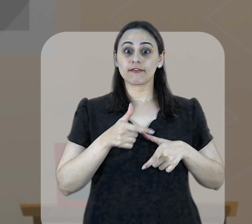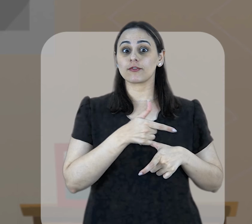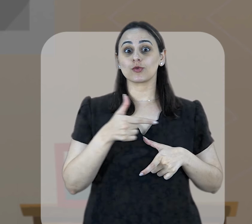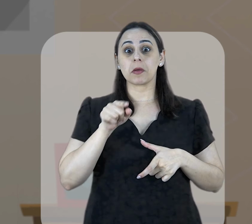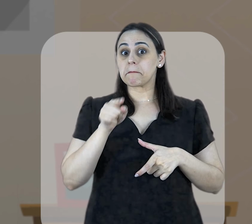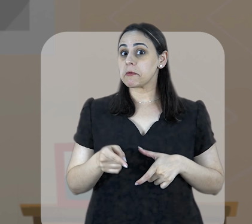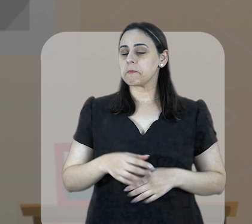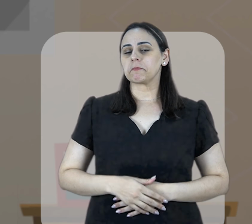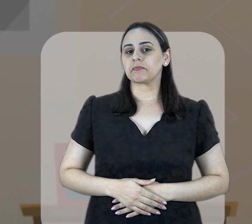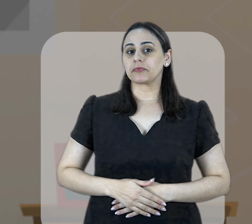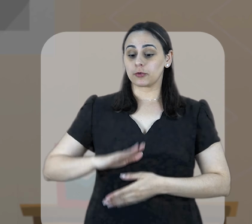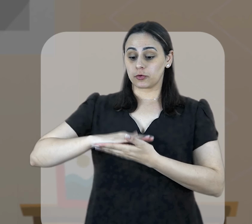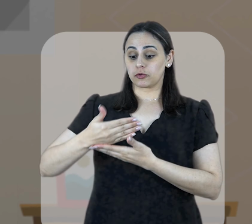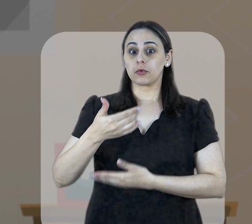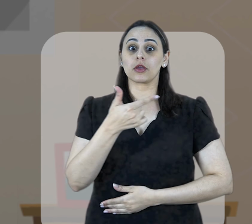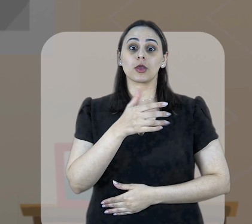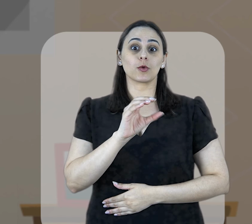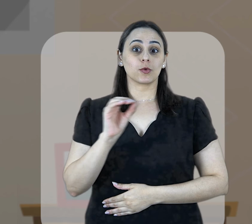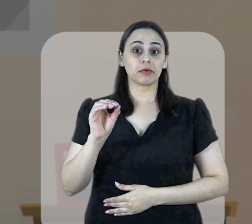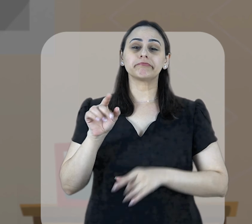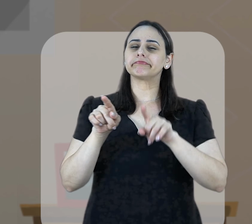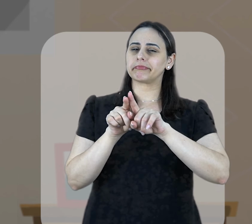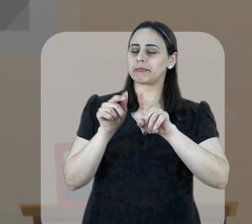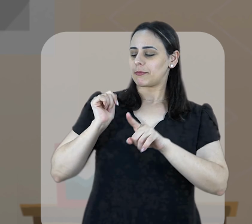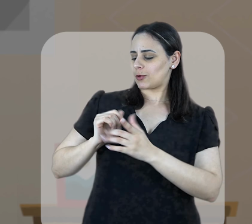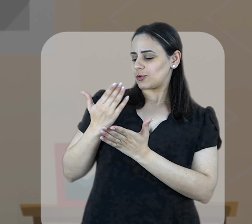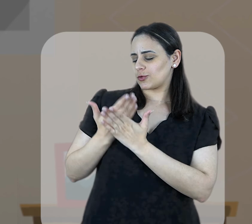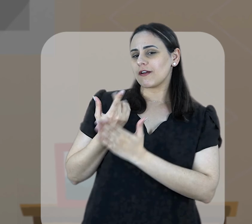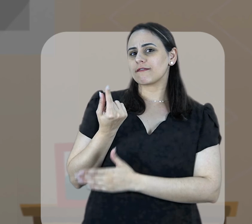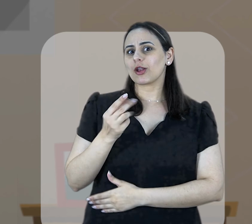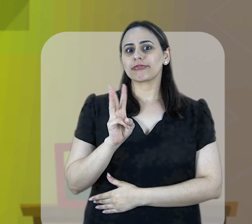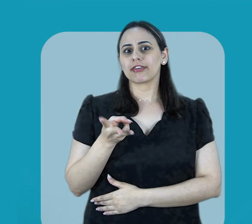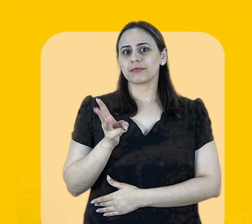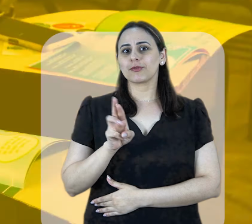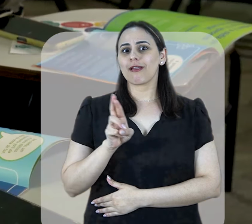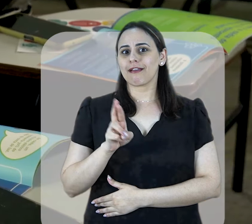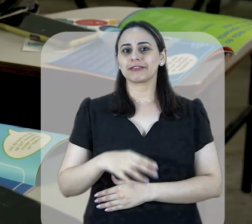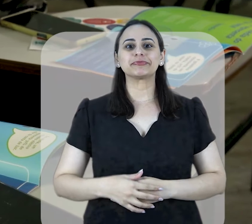medalhas, 200 notebooks e bolsas de estudo de R$3 mil.